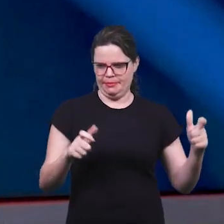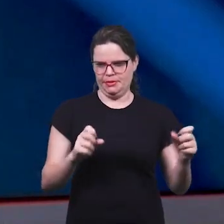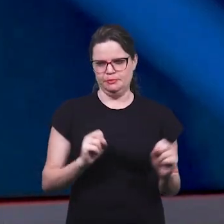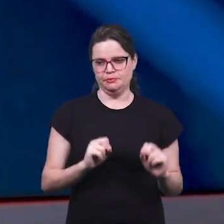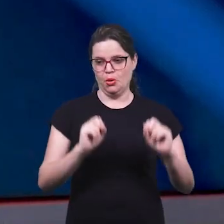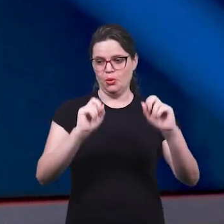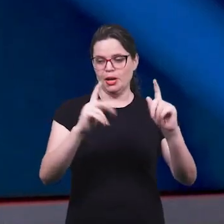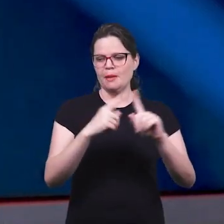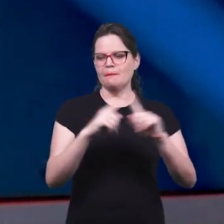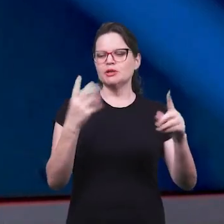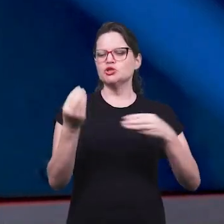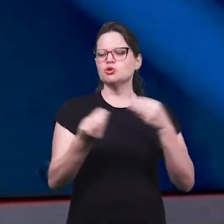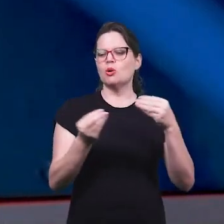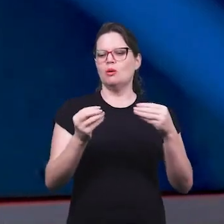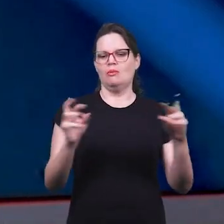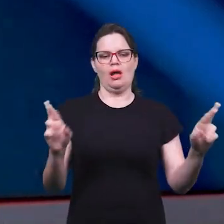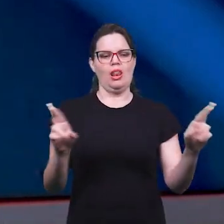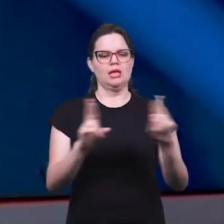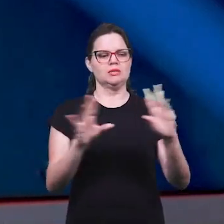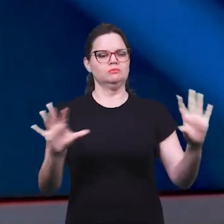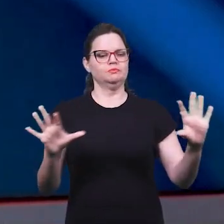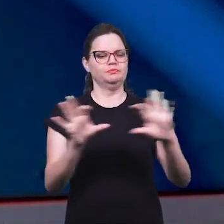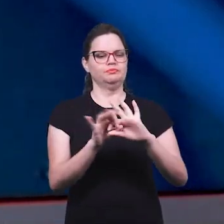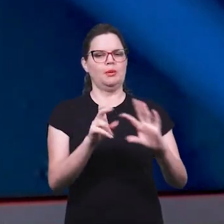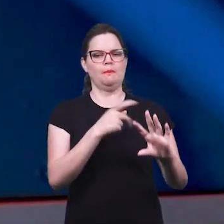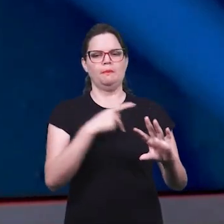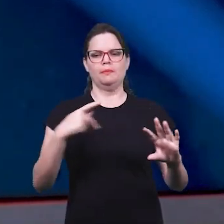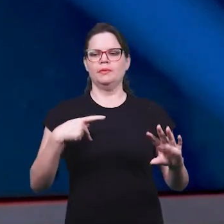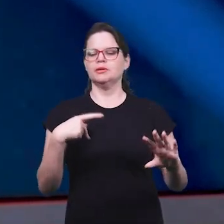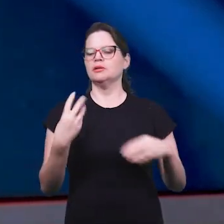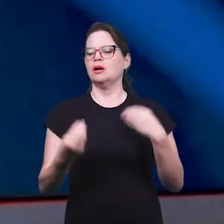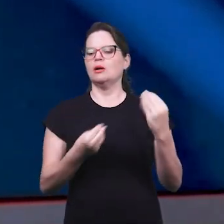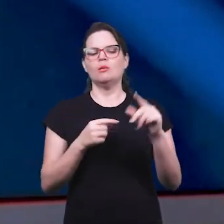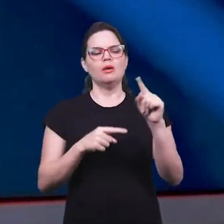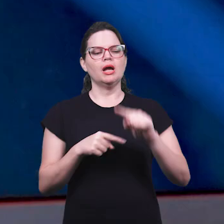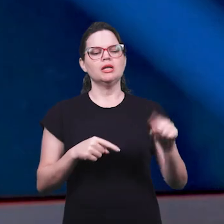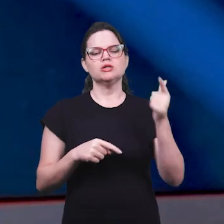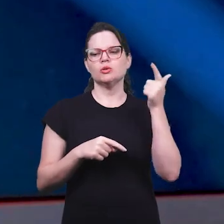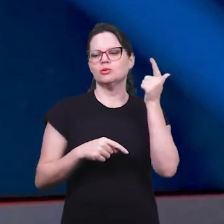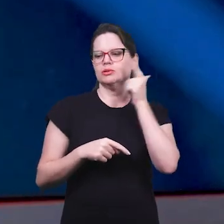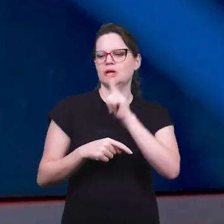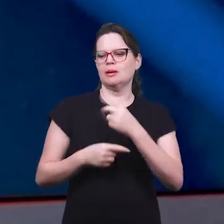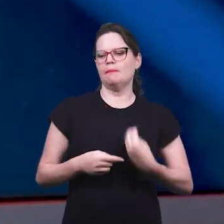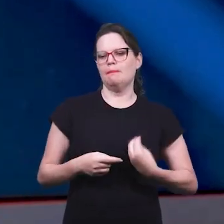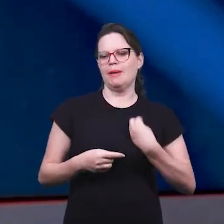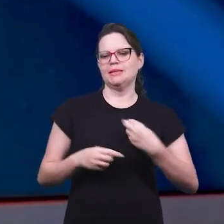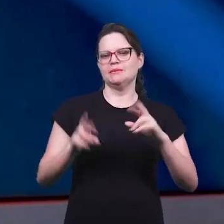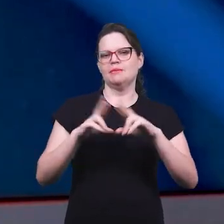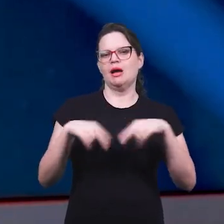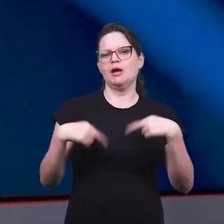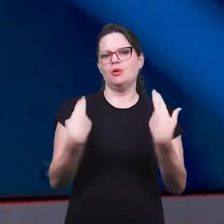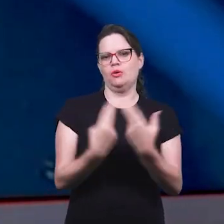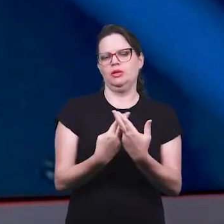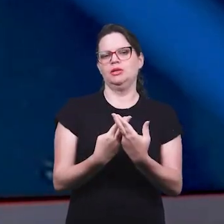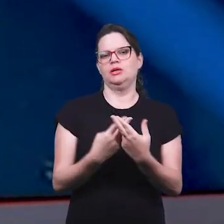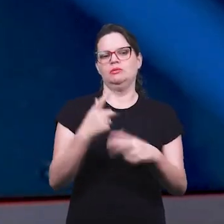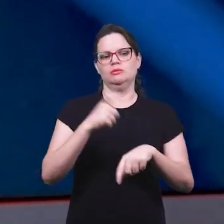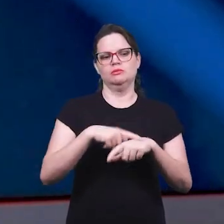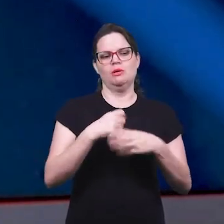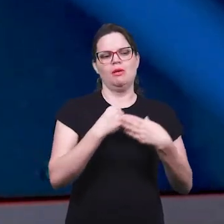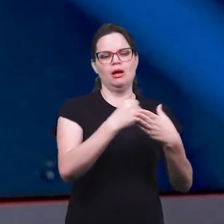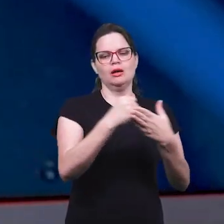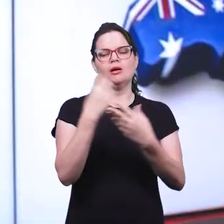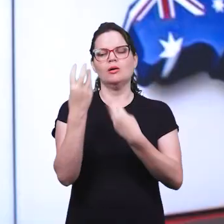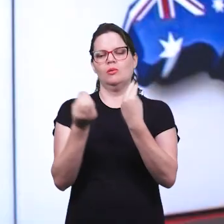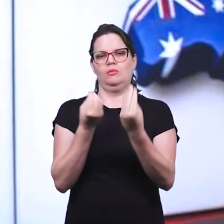os pastores desses países e quantos pastores têm sido alcançados e participam das reuniões realizadas na assistência à obra